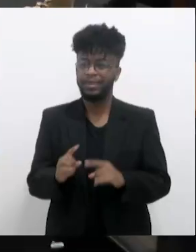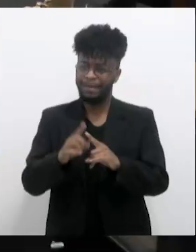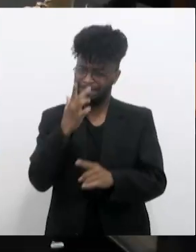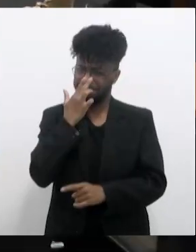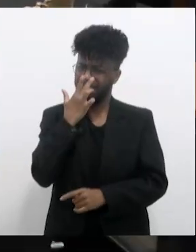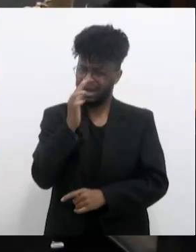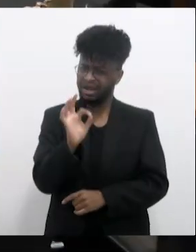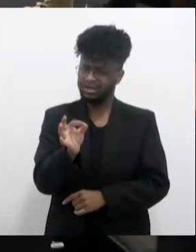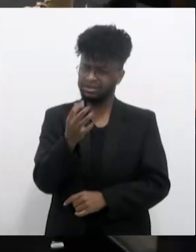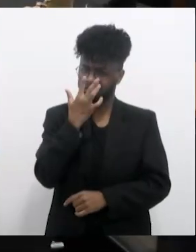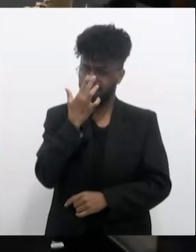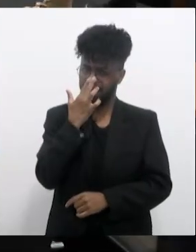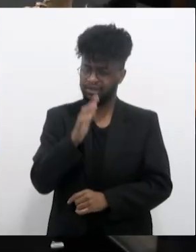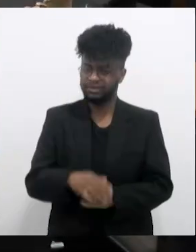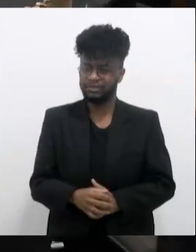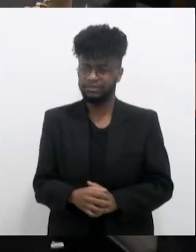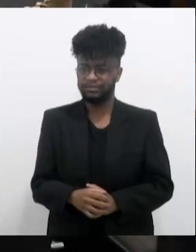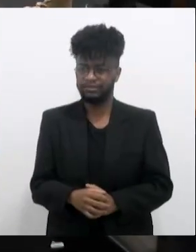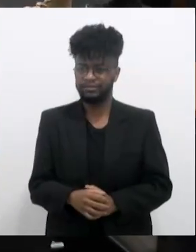tá? Parece. Aí não.